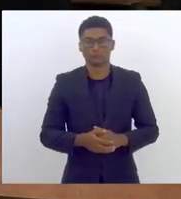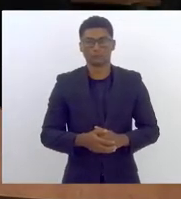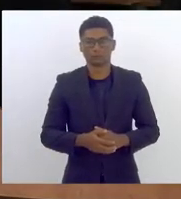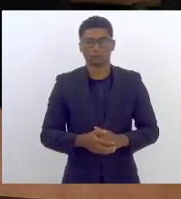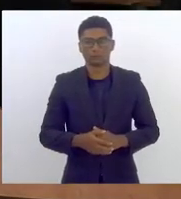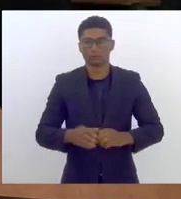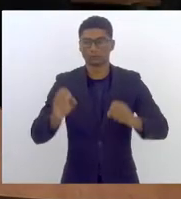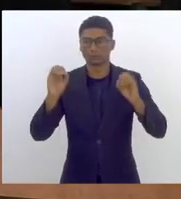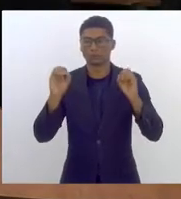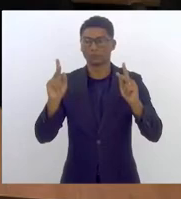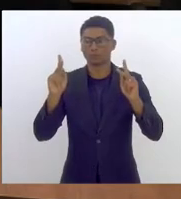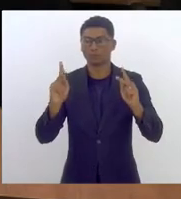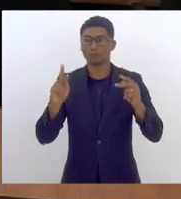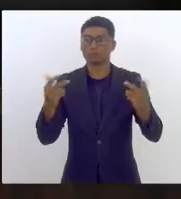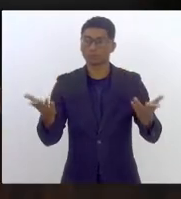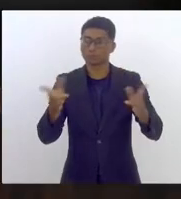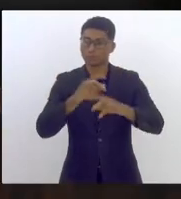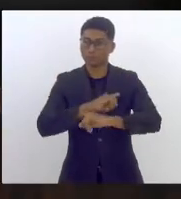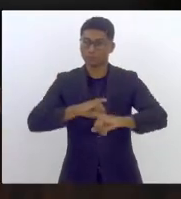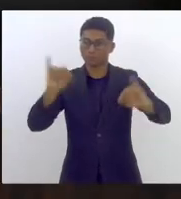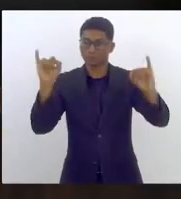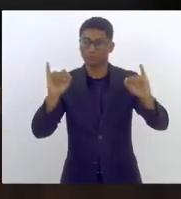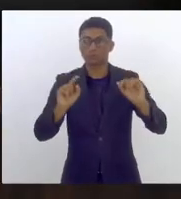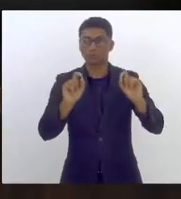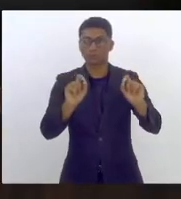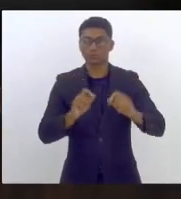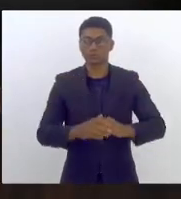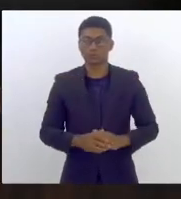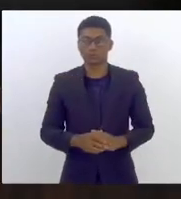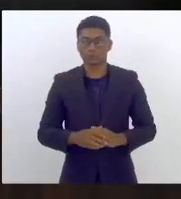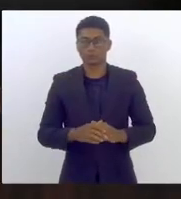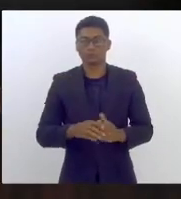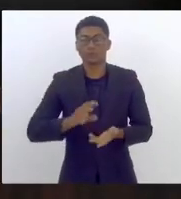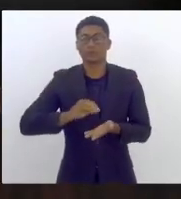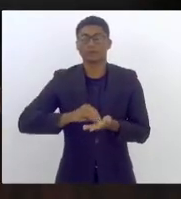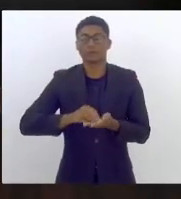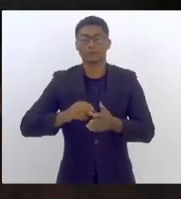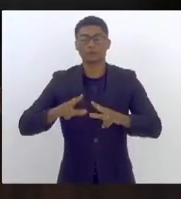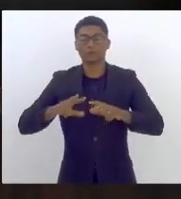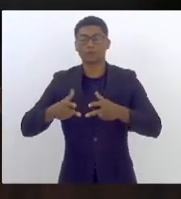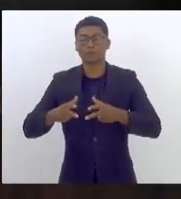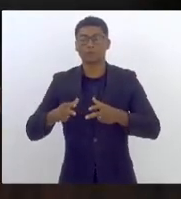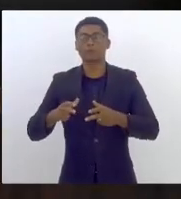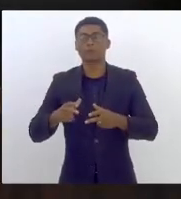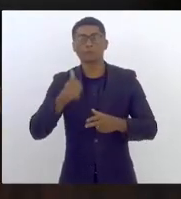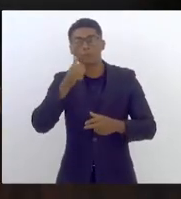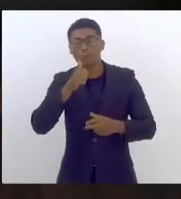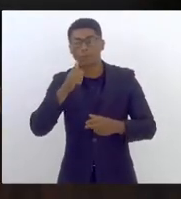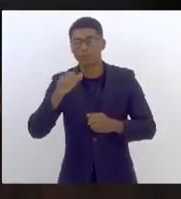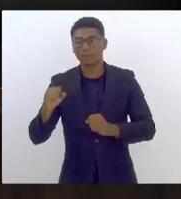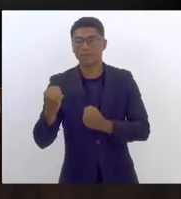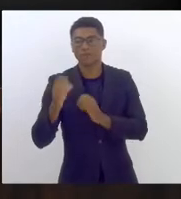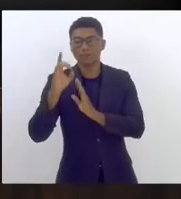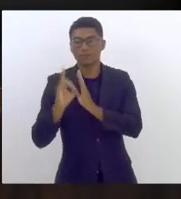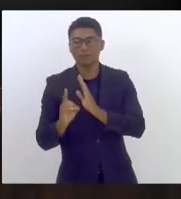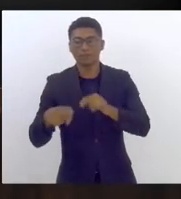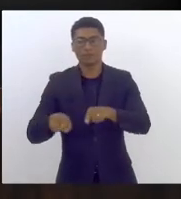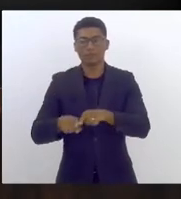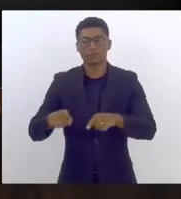Ok presenciamos trabalhos à ordem tá perdendo de parecer das comissões de defesas do direito da mulher e da pessoa com